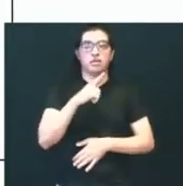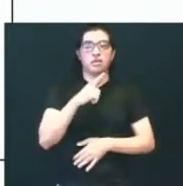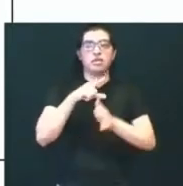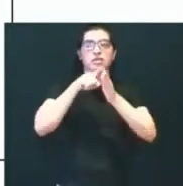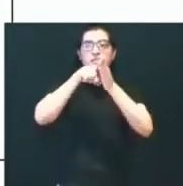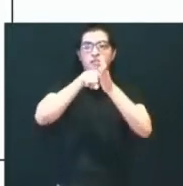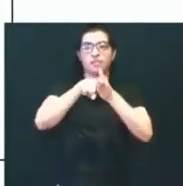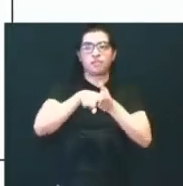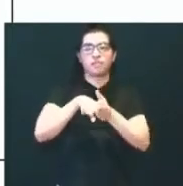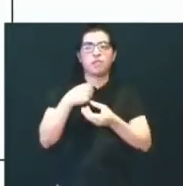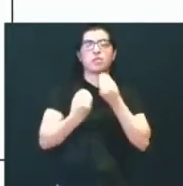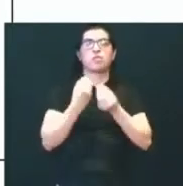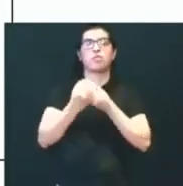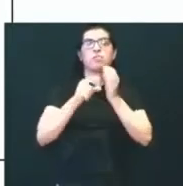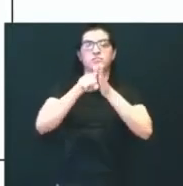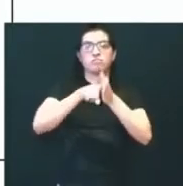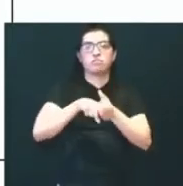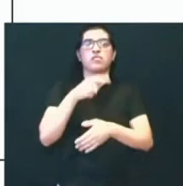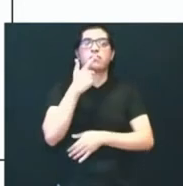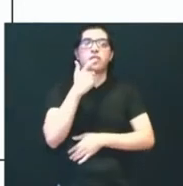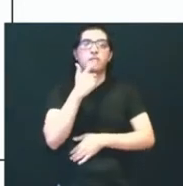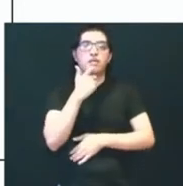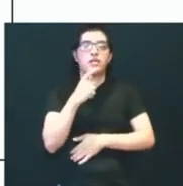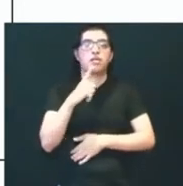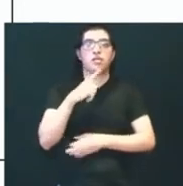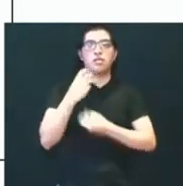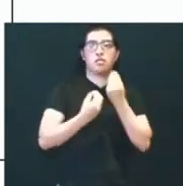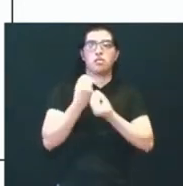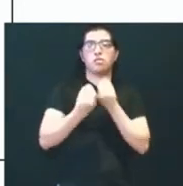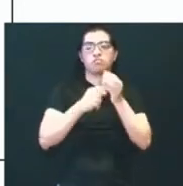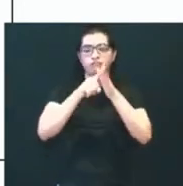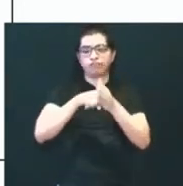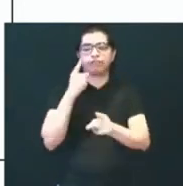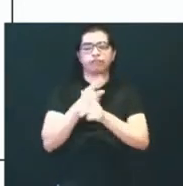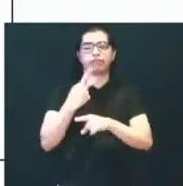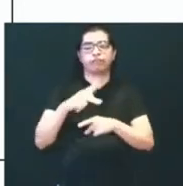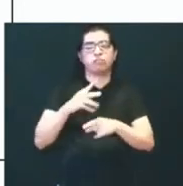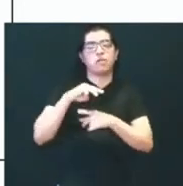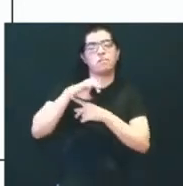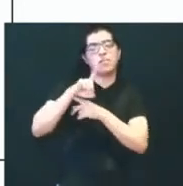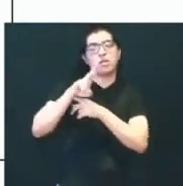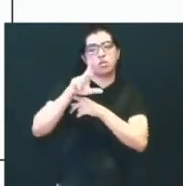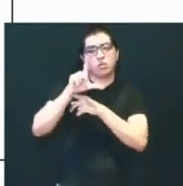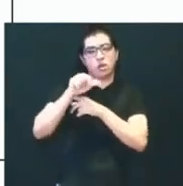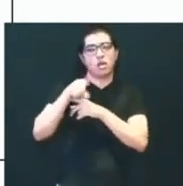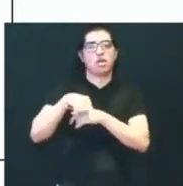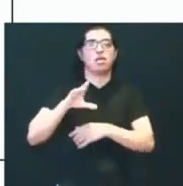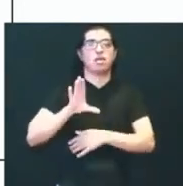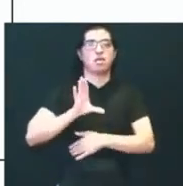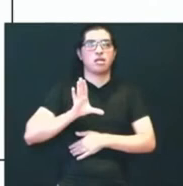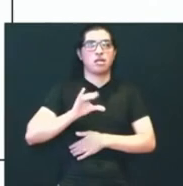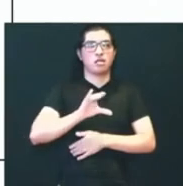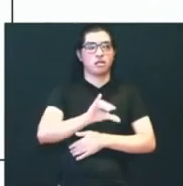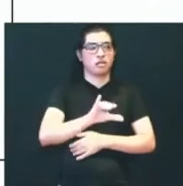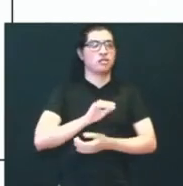laboratorial, do hemograma, a gente tem que passar por um exame da medula. A leucemia é um câncer do sangue, da medula